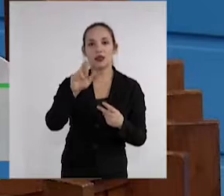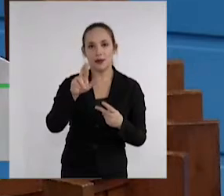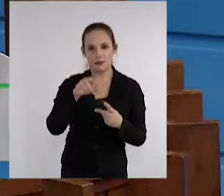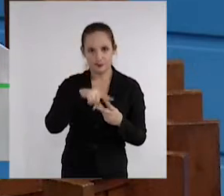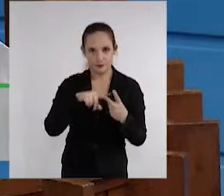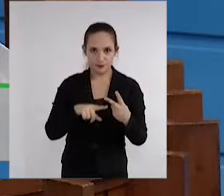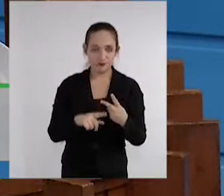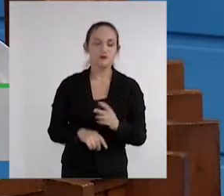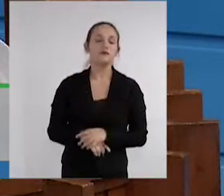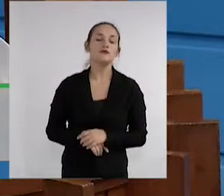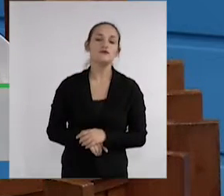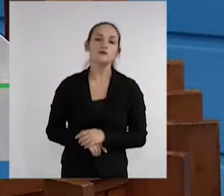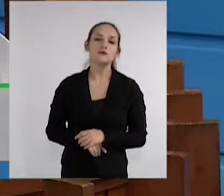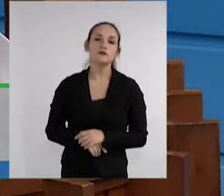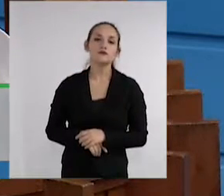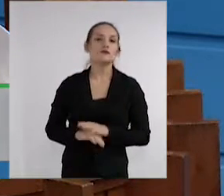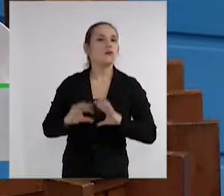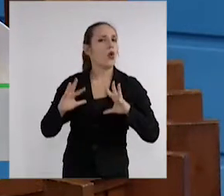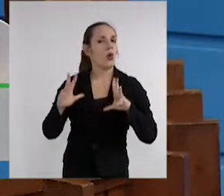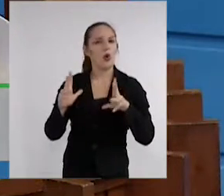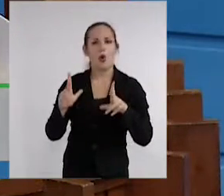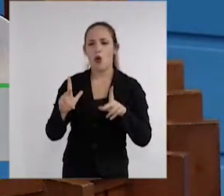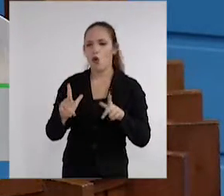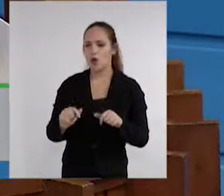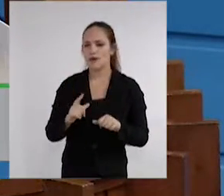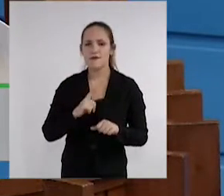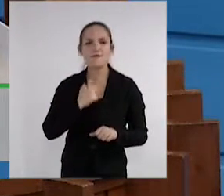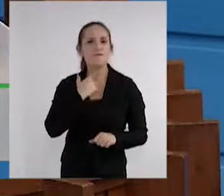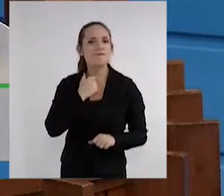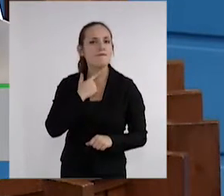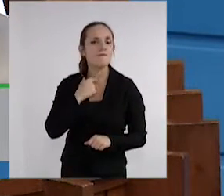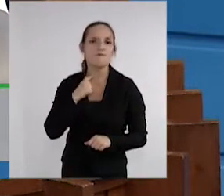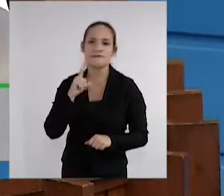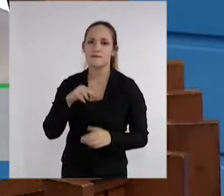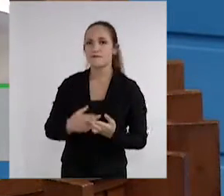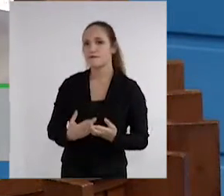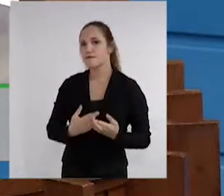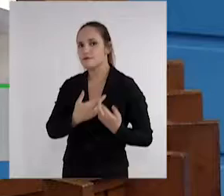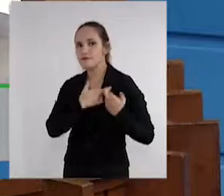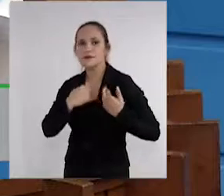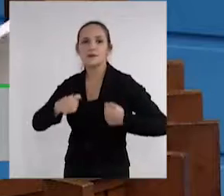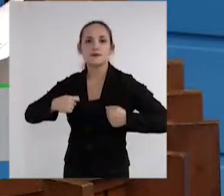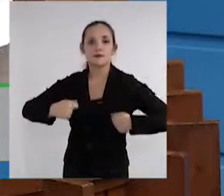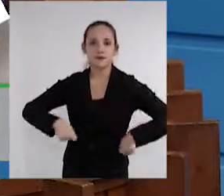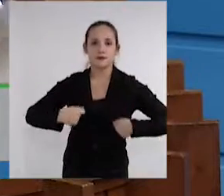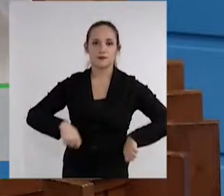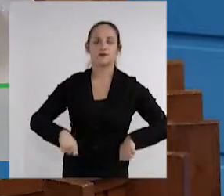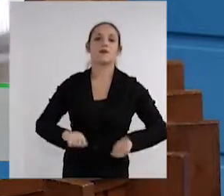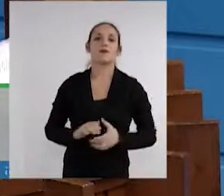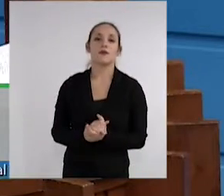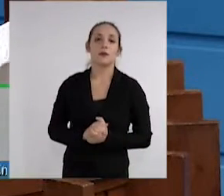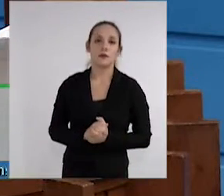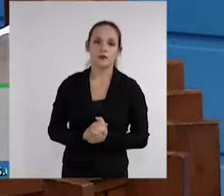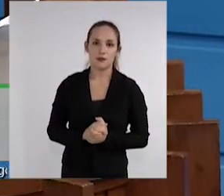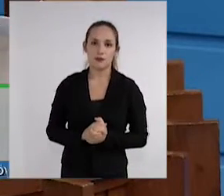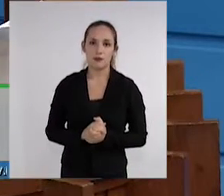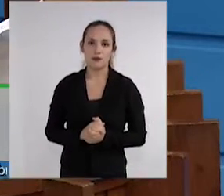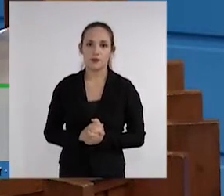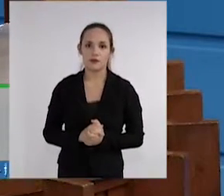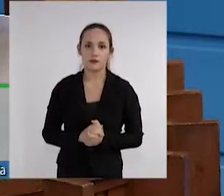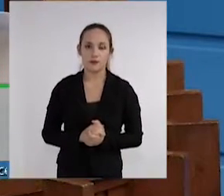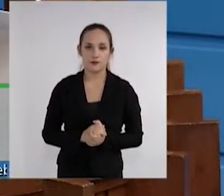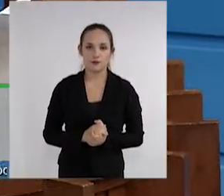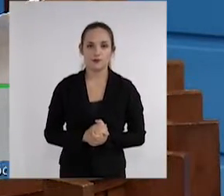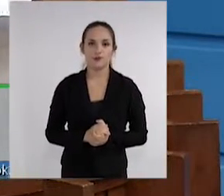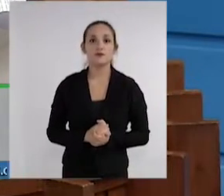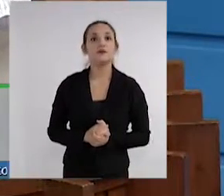a legitimidade e o interesse e a obrigação de fazer essa discussão. Nós temos o Estado, as